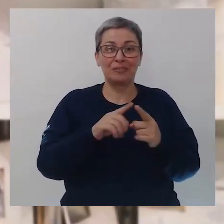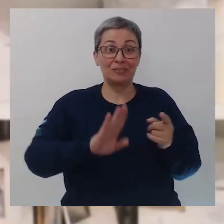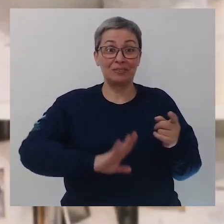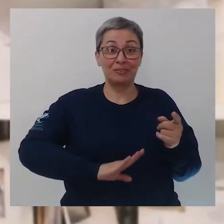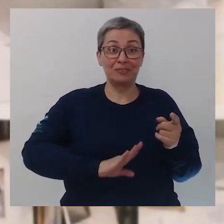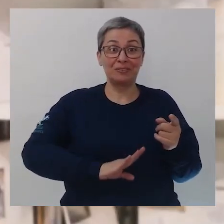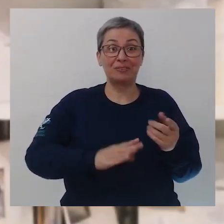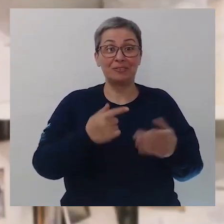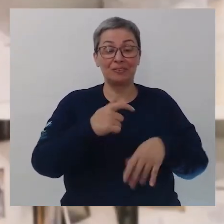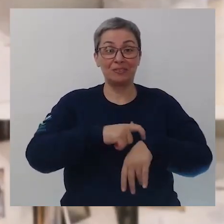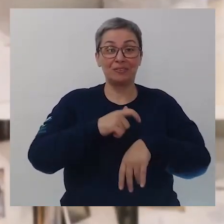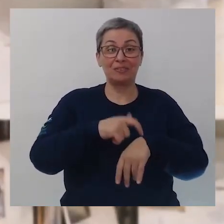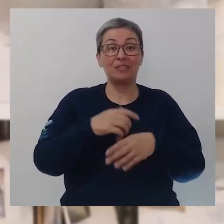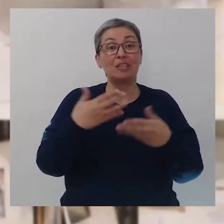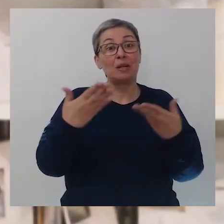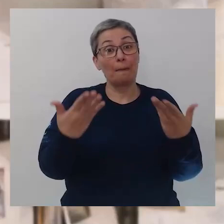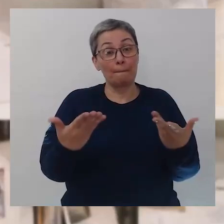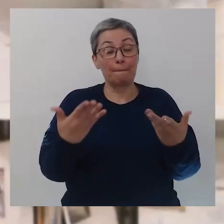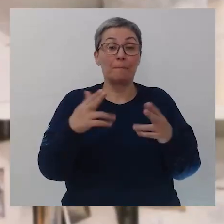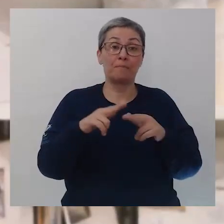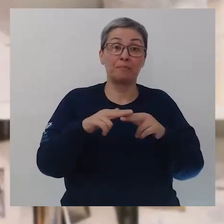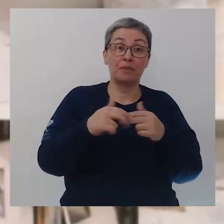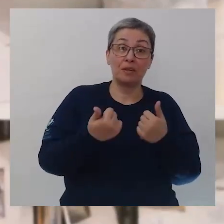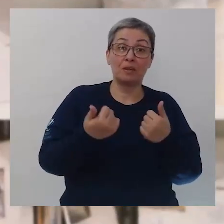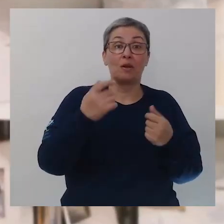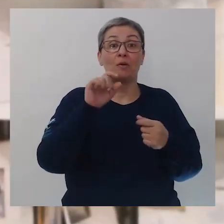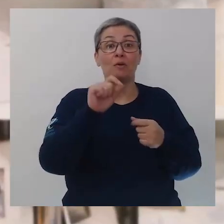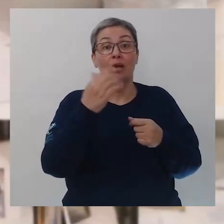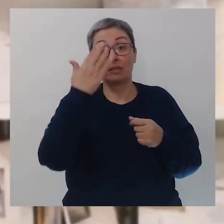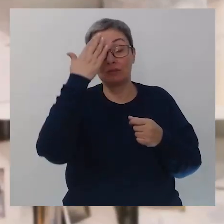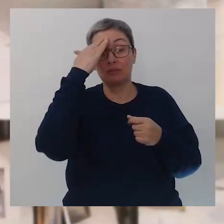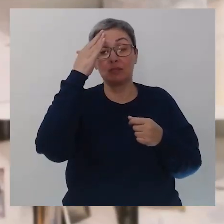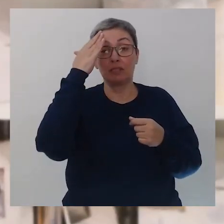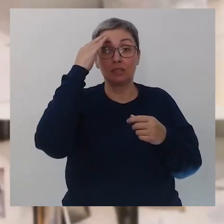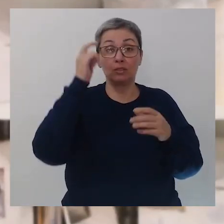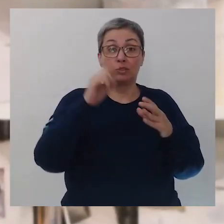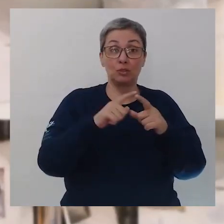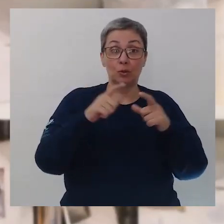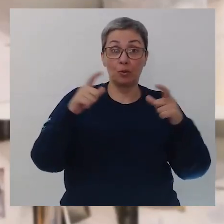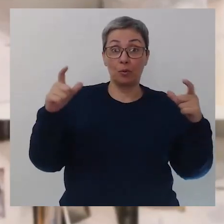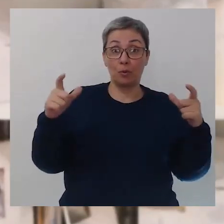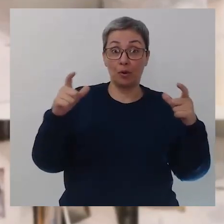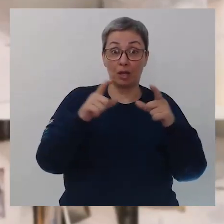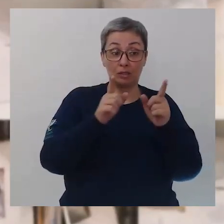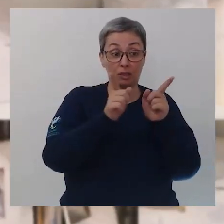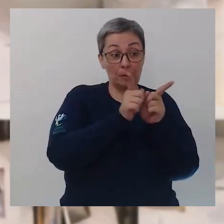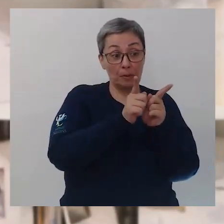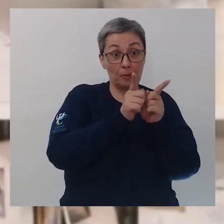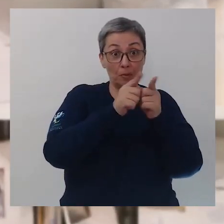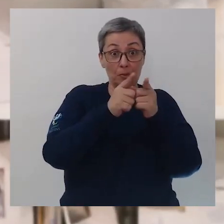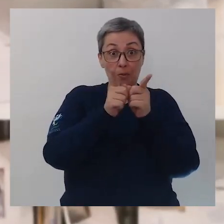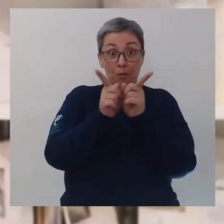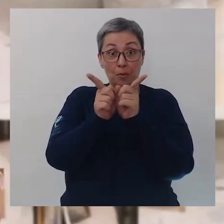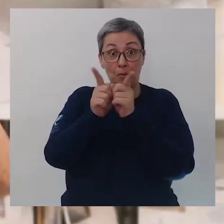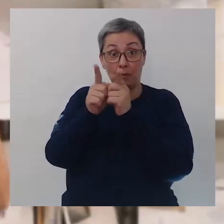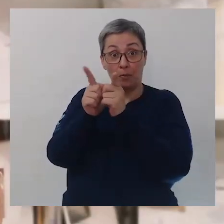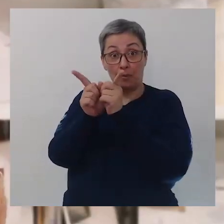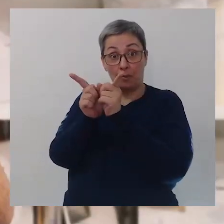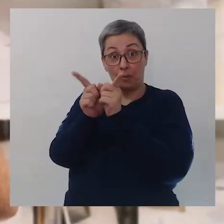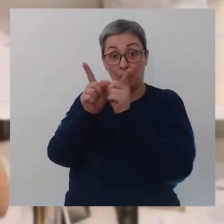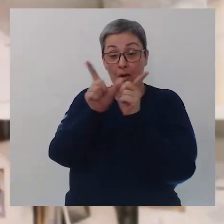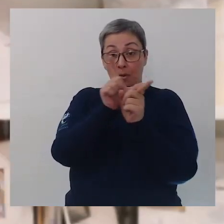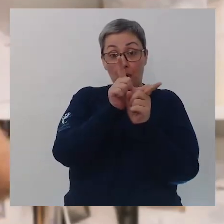essa hora. Bom, dessa forma, nós entendemos que o tamanho dos pedaços,